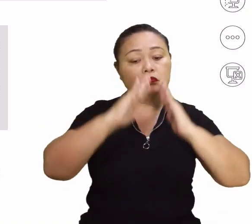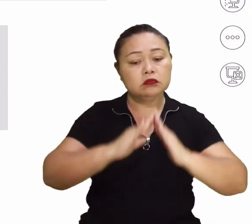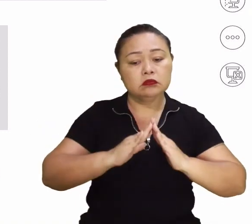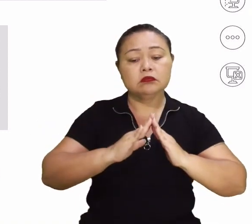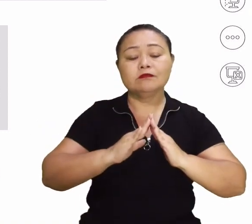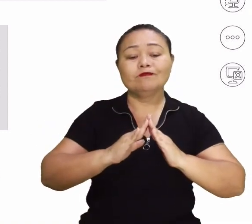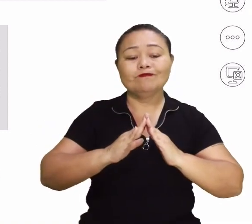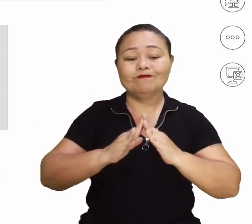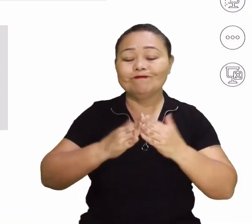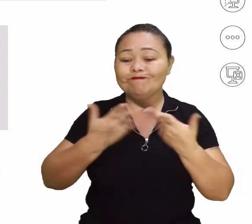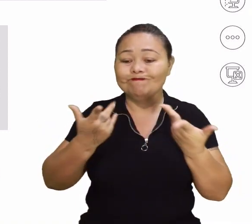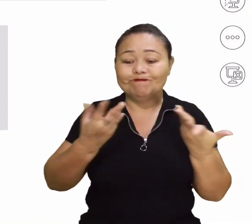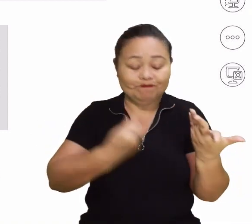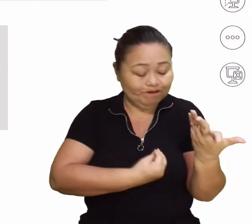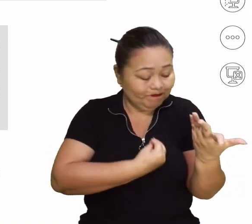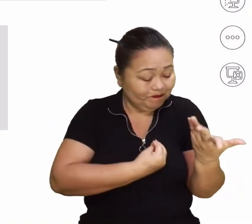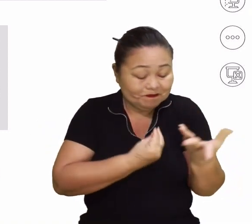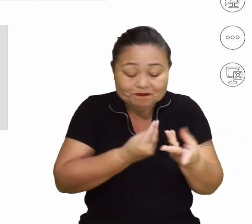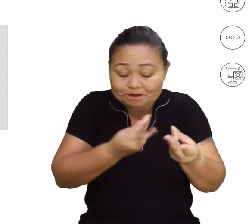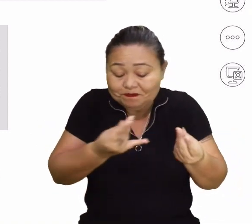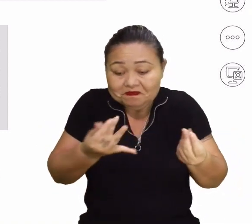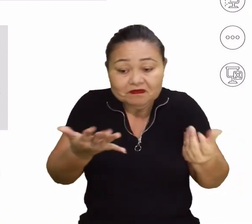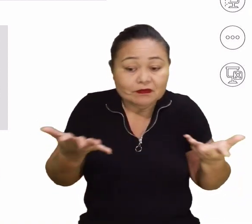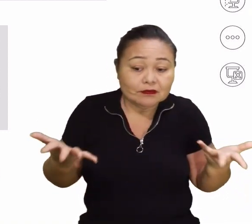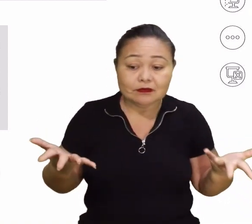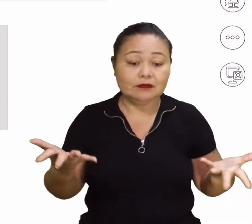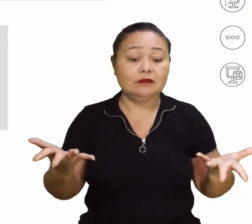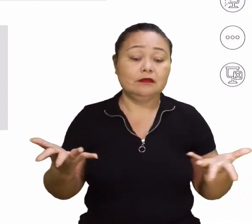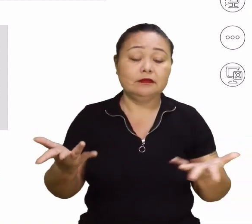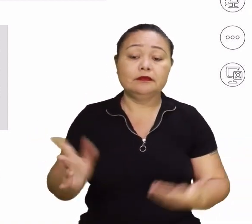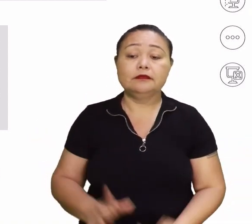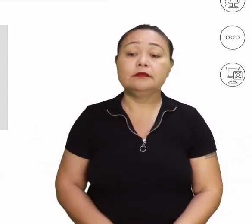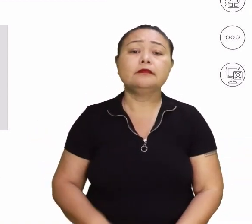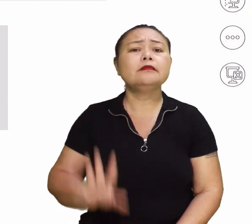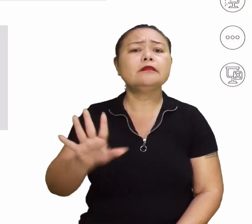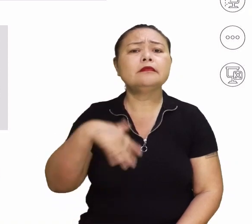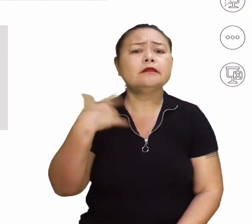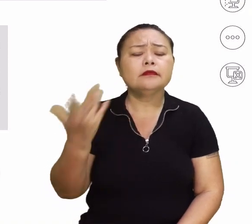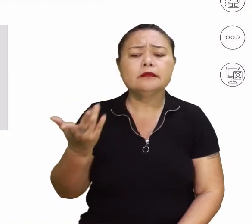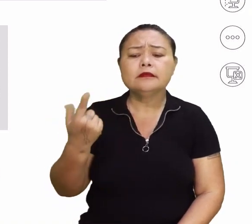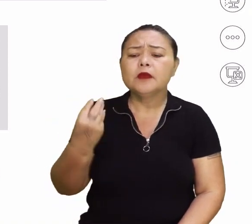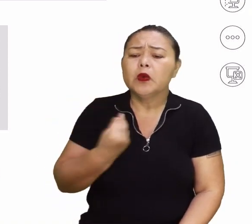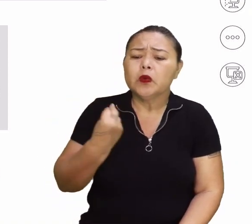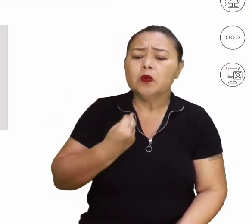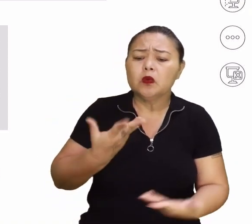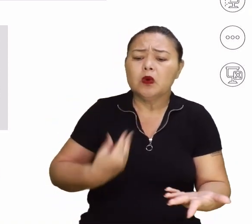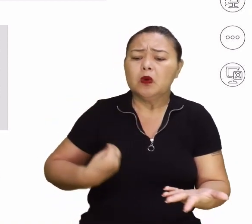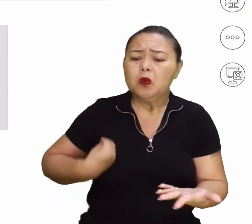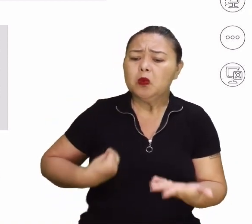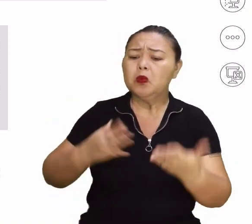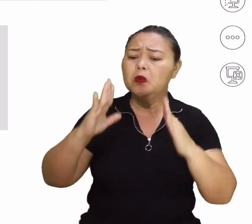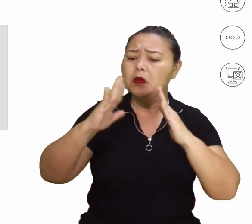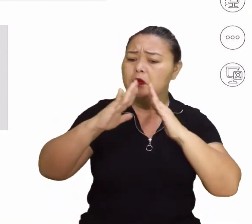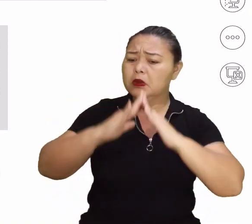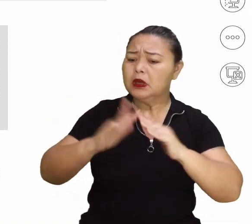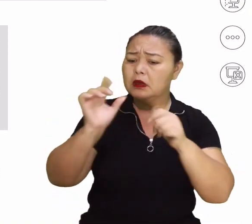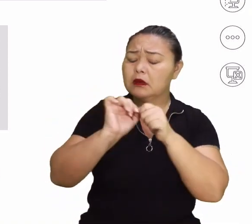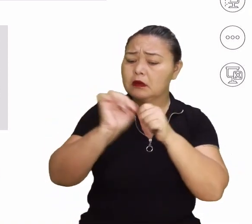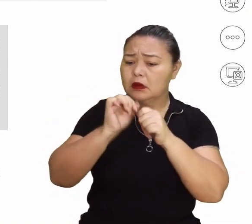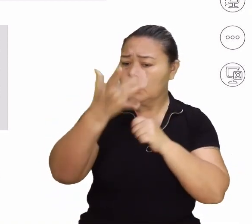condições precárias. Professor, por que eles vivem em situação precária,